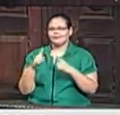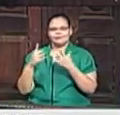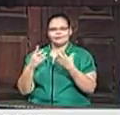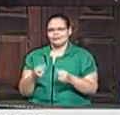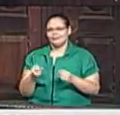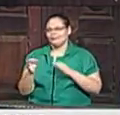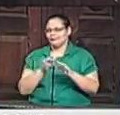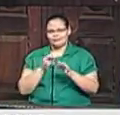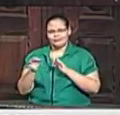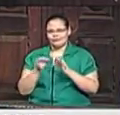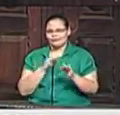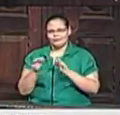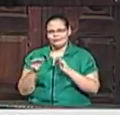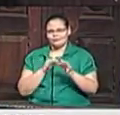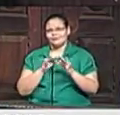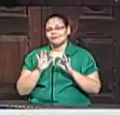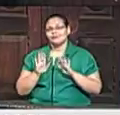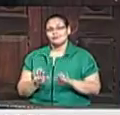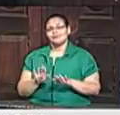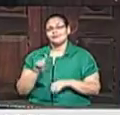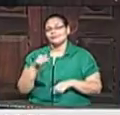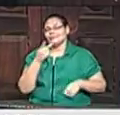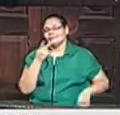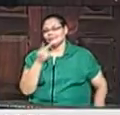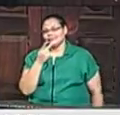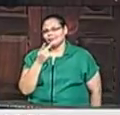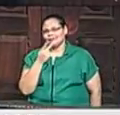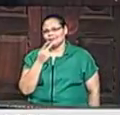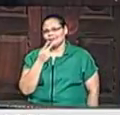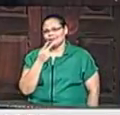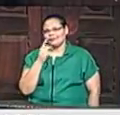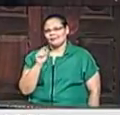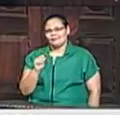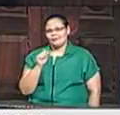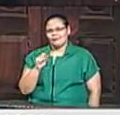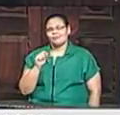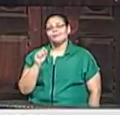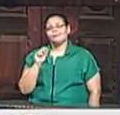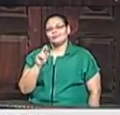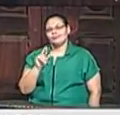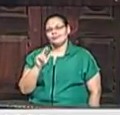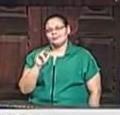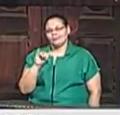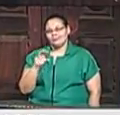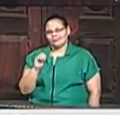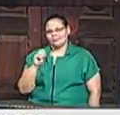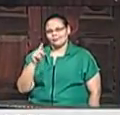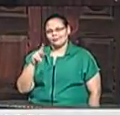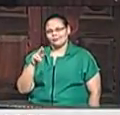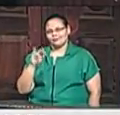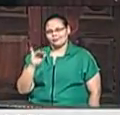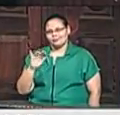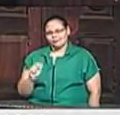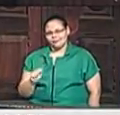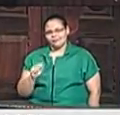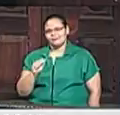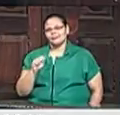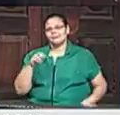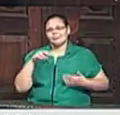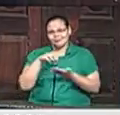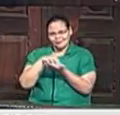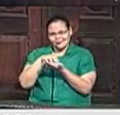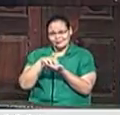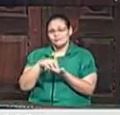projeto. Mas aí ele diz que Rio Previdência já era o